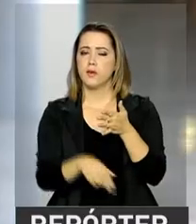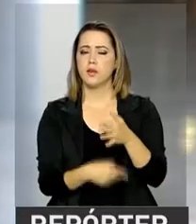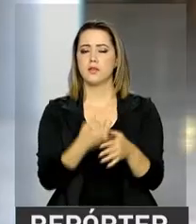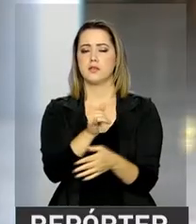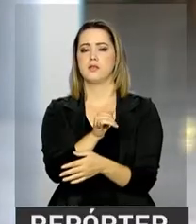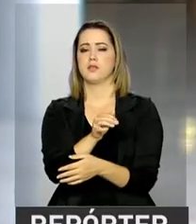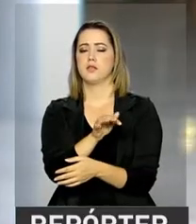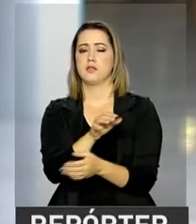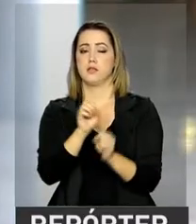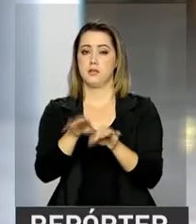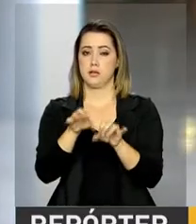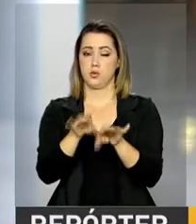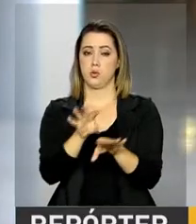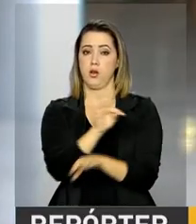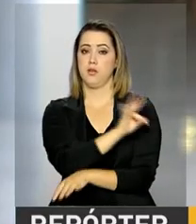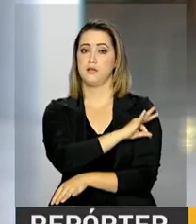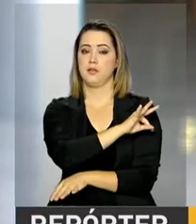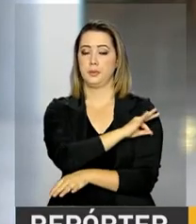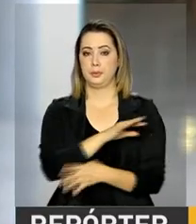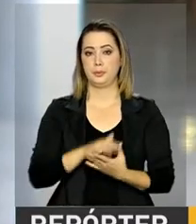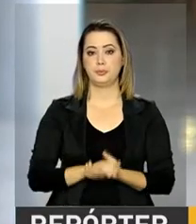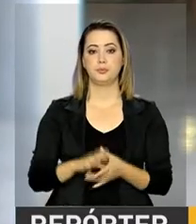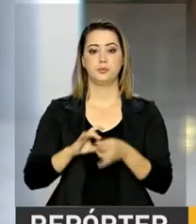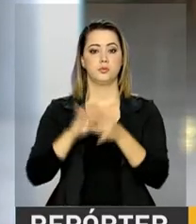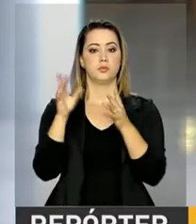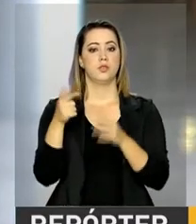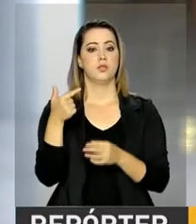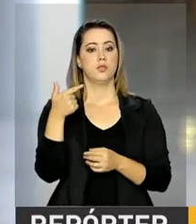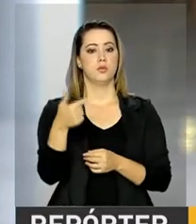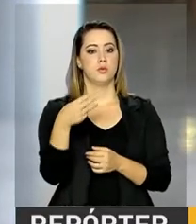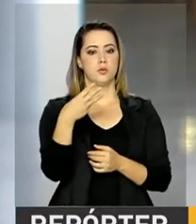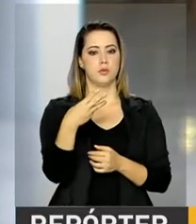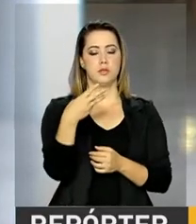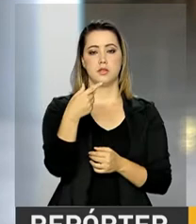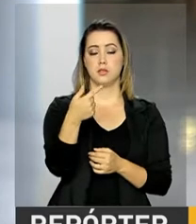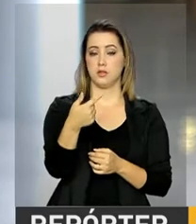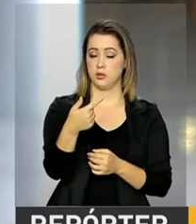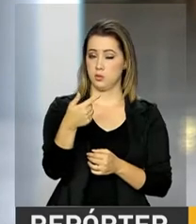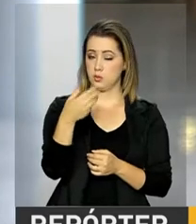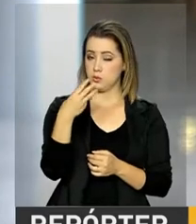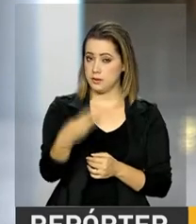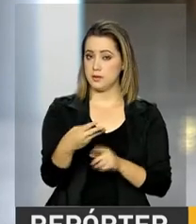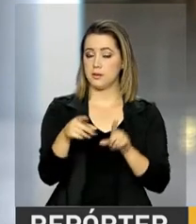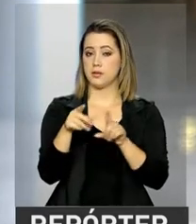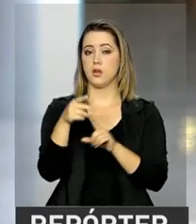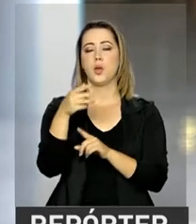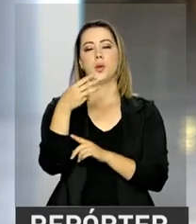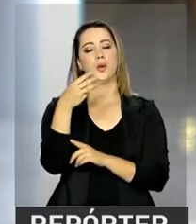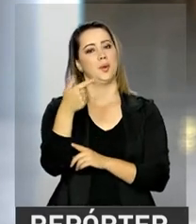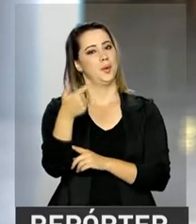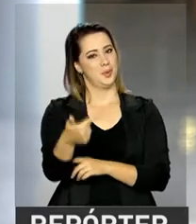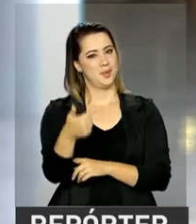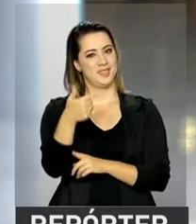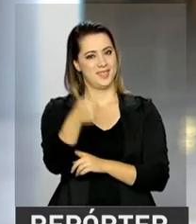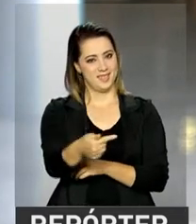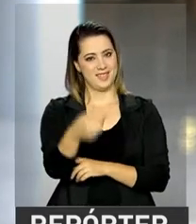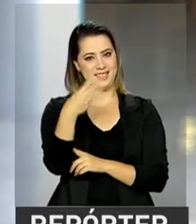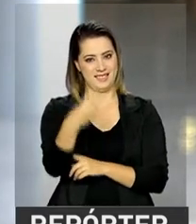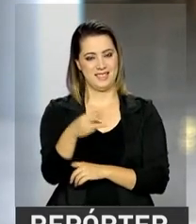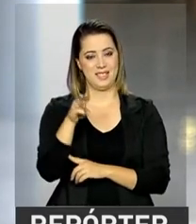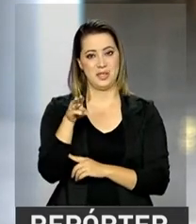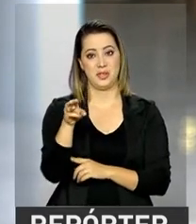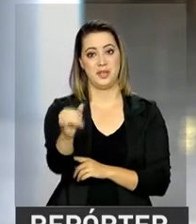foram liberados 273 bilhões de reais para manutenção e custeio de instituições